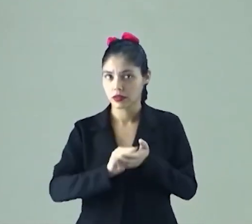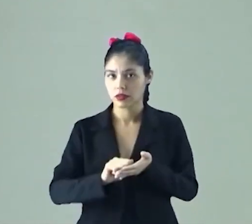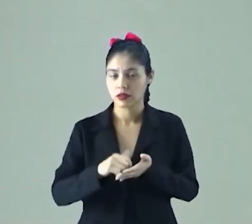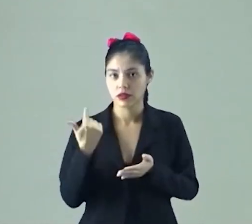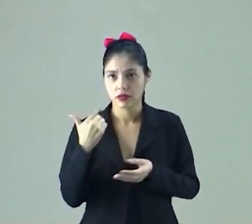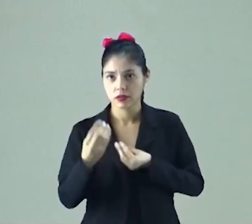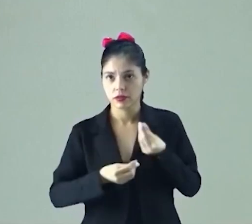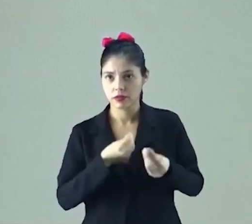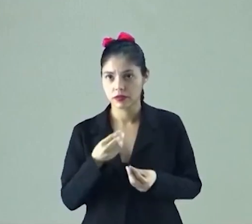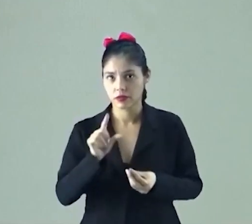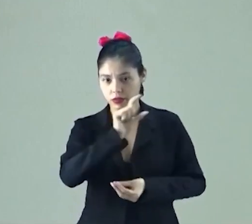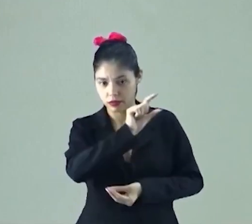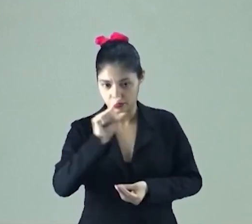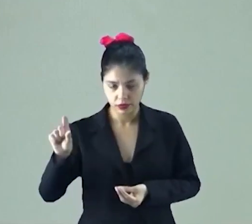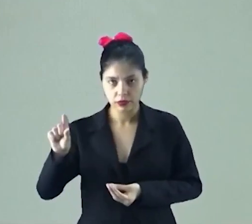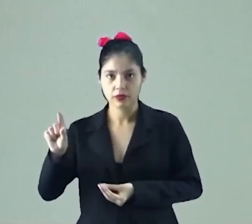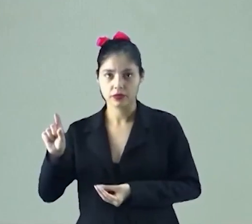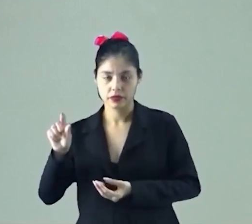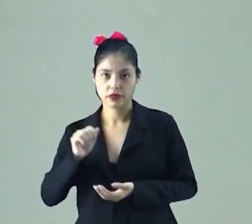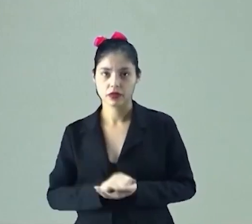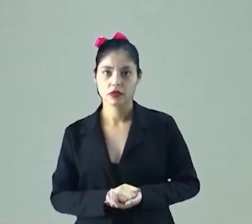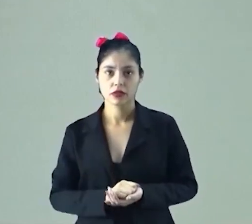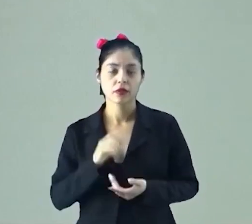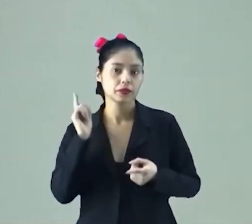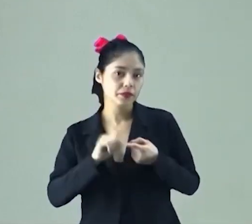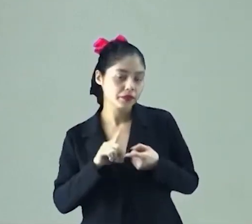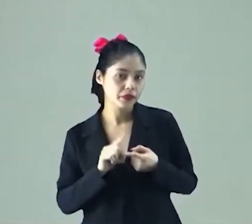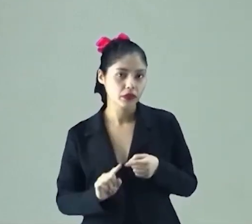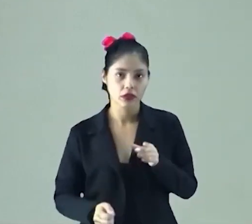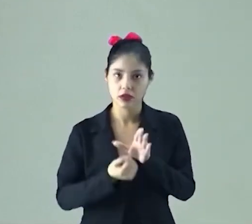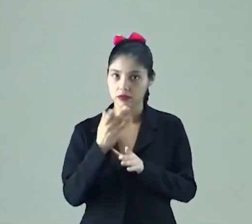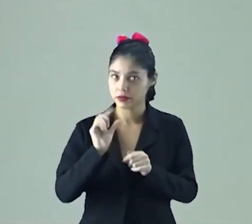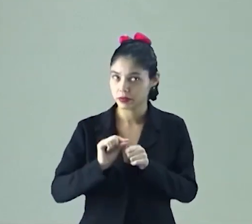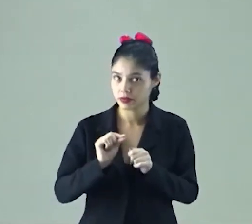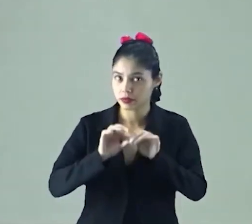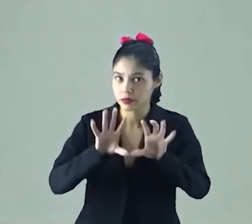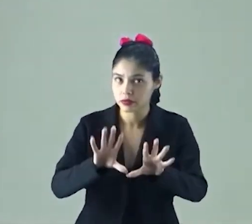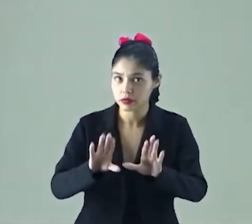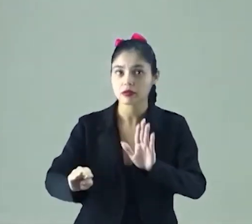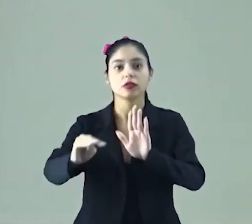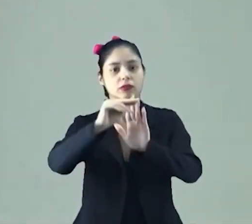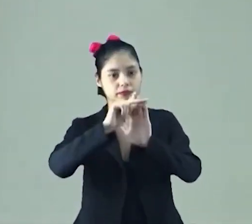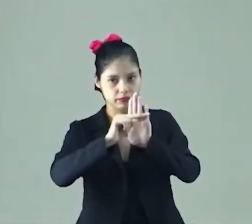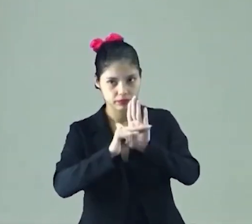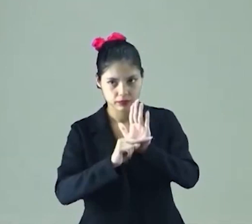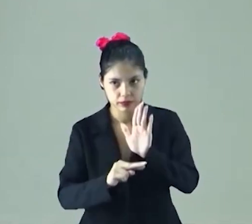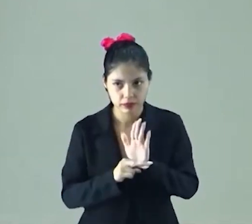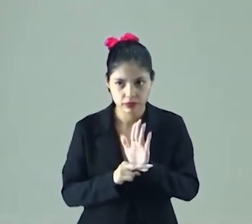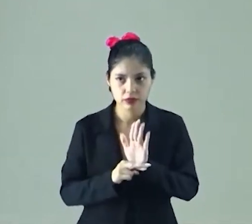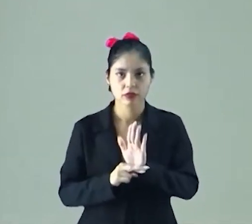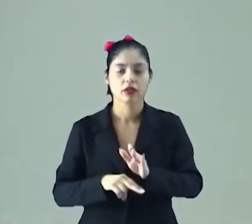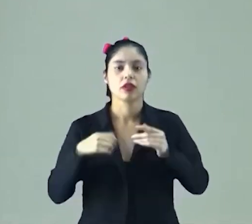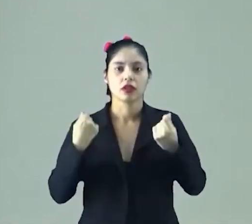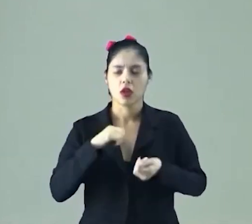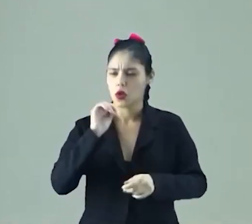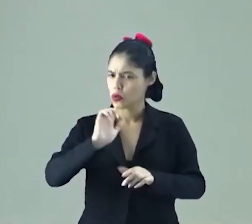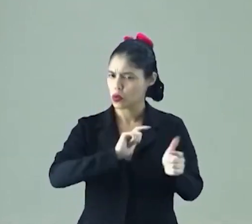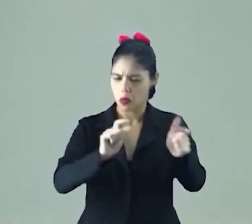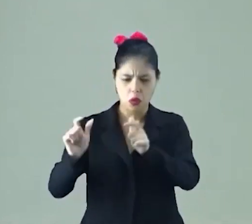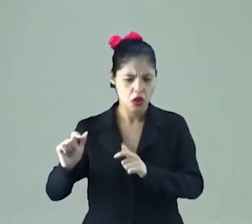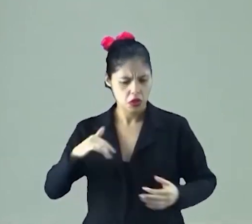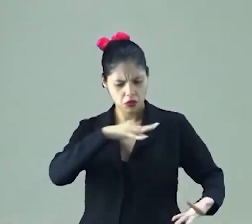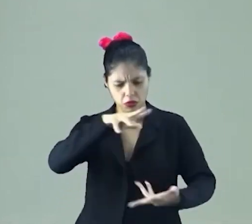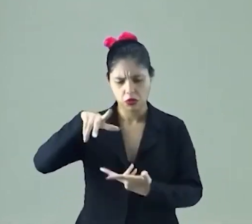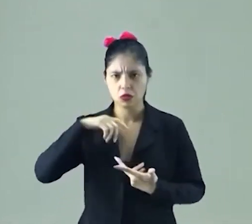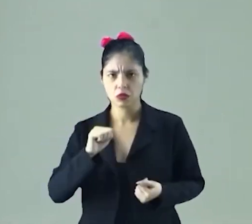em itálico, então você grifa o nome científico ali. Por que eu crio isso? Porque eu crio um padrão. Seja o pesquisador de qualquer